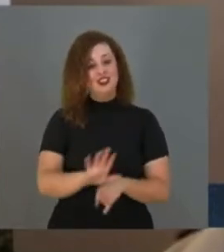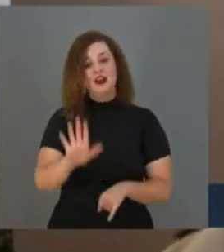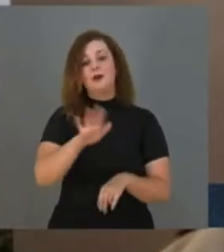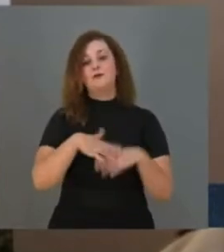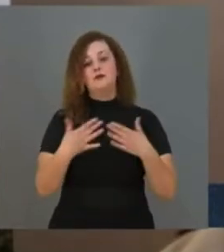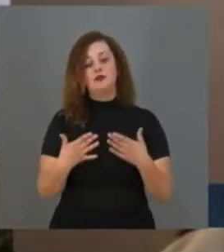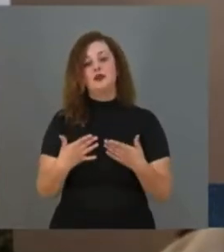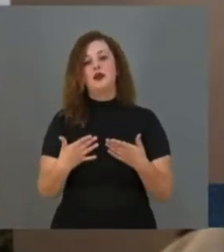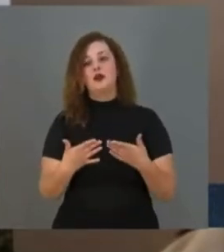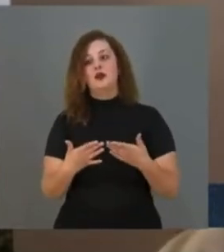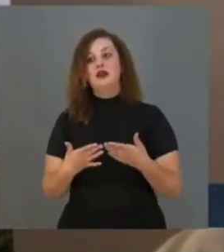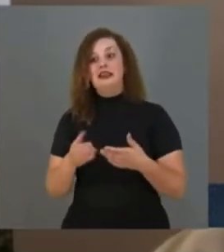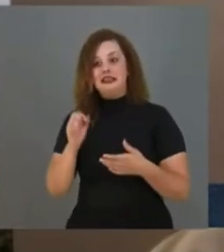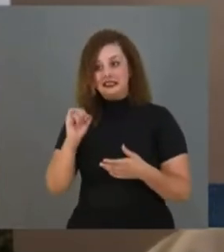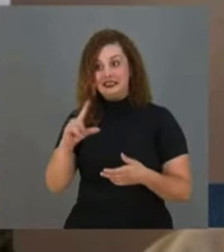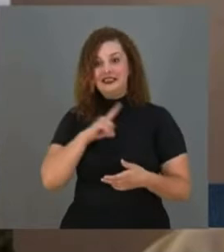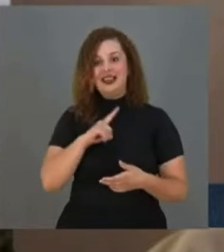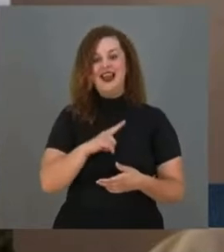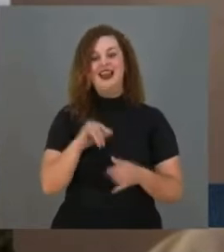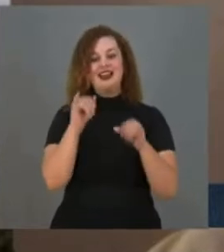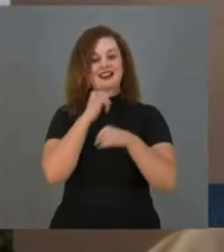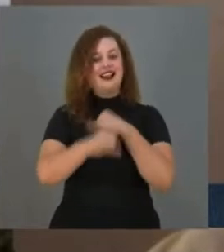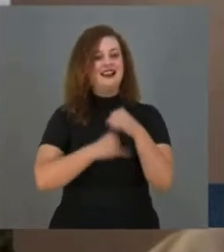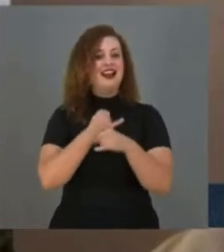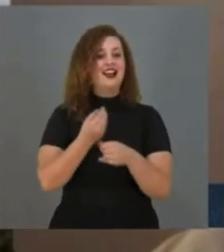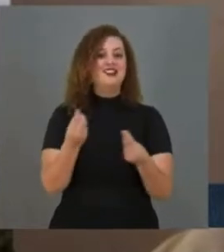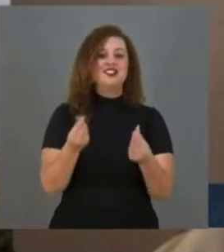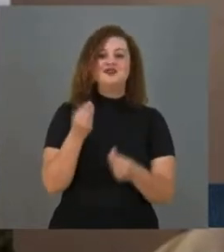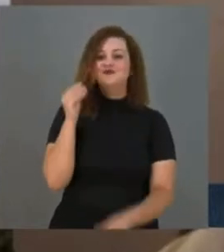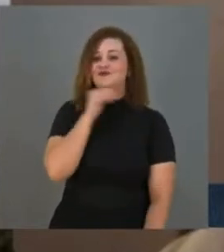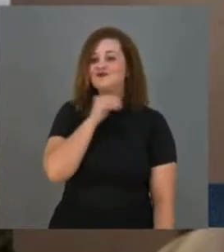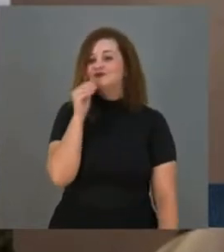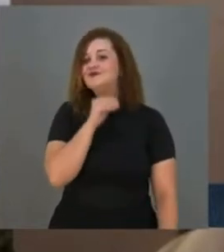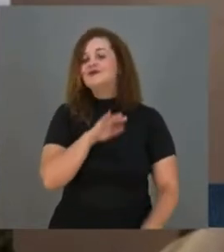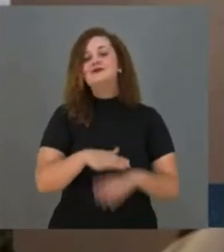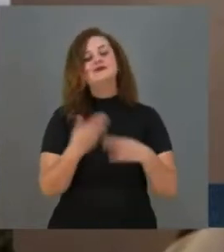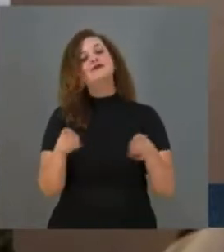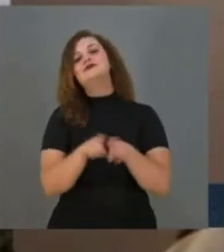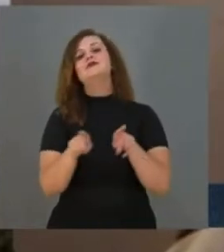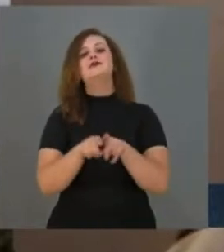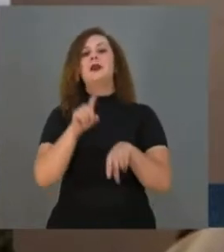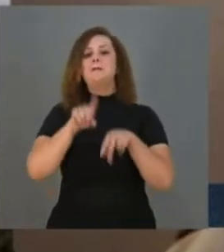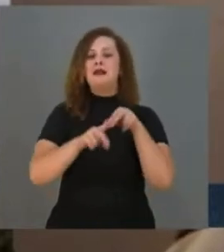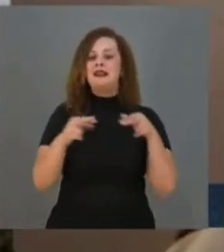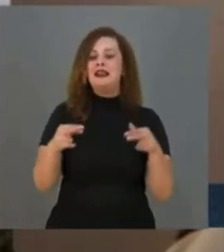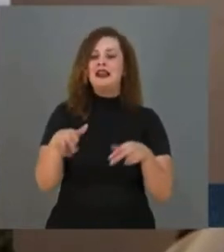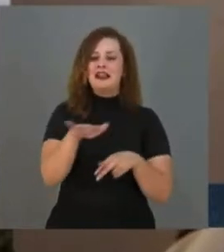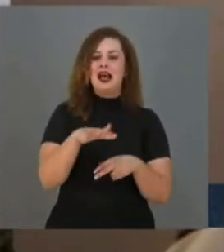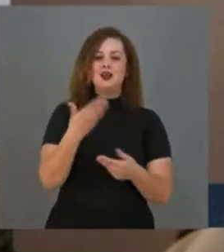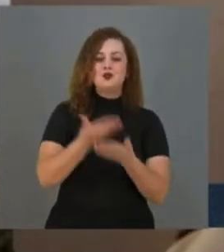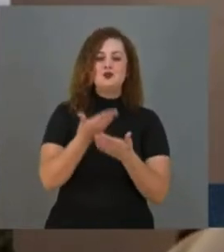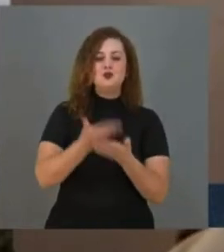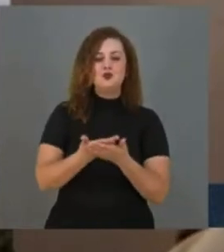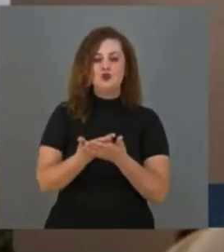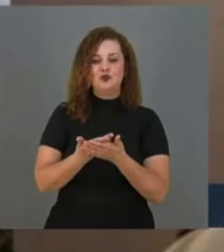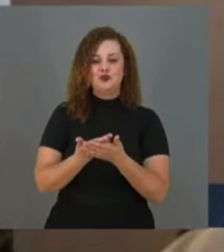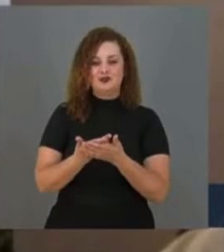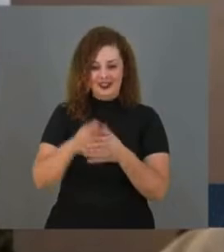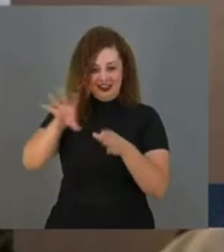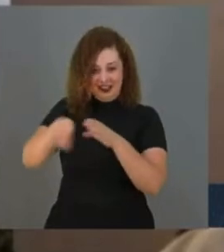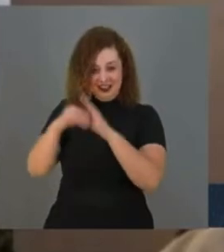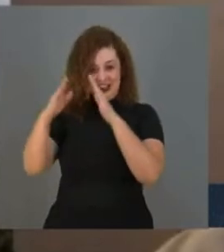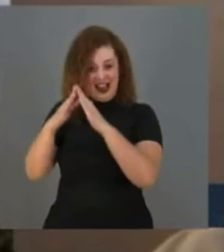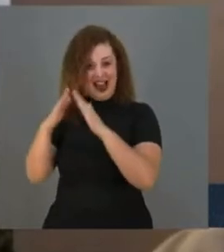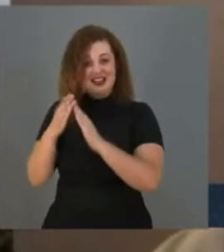com conexão precária. Sem mencionarmos as demais condições materiais adversas aos estudos domiciliares.